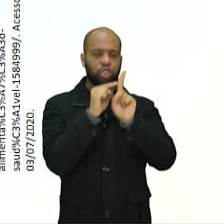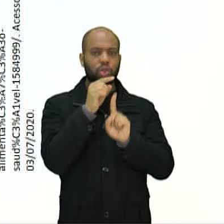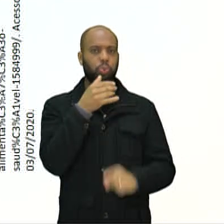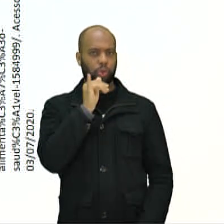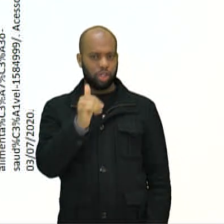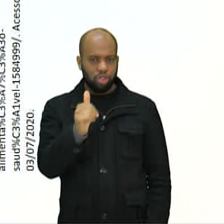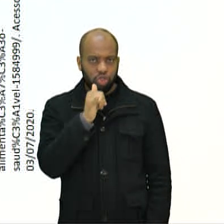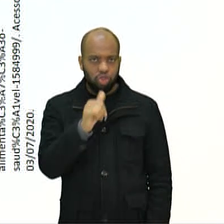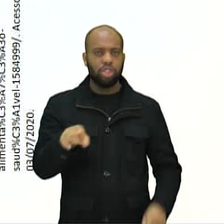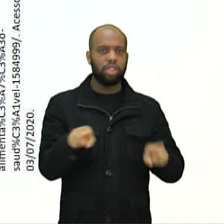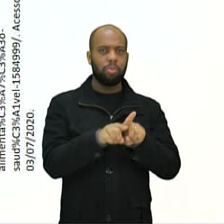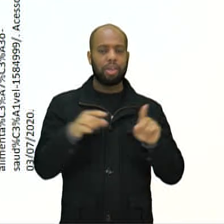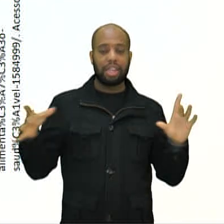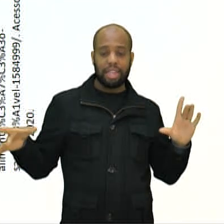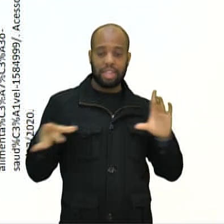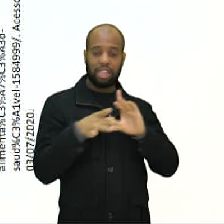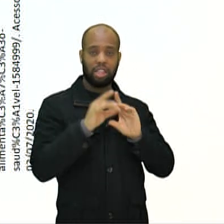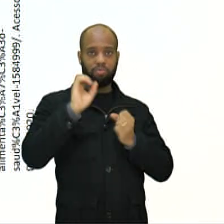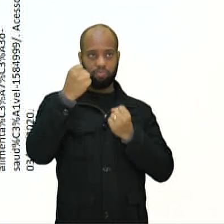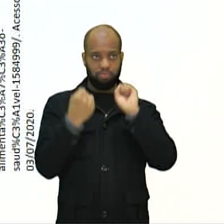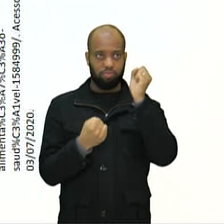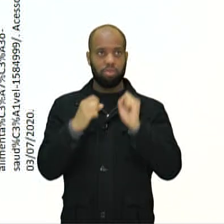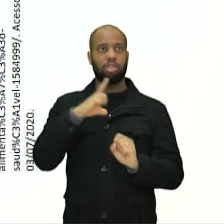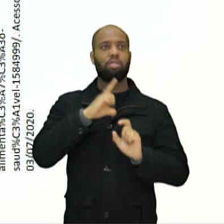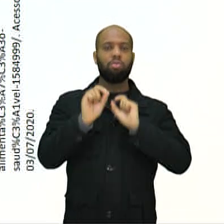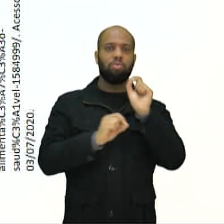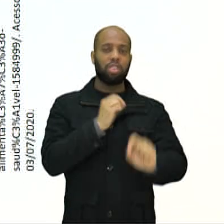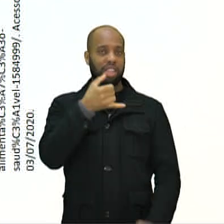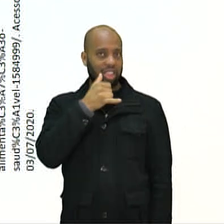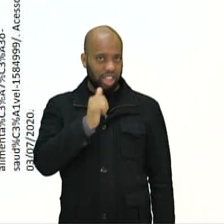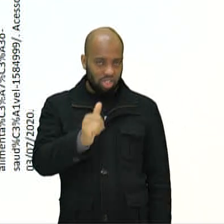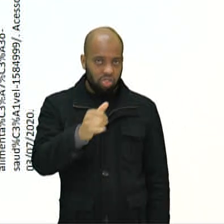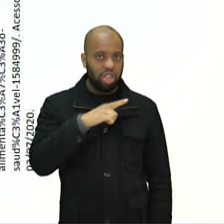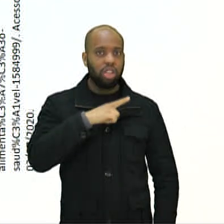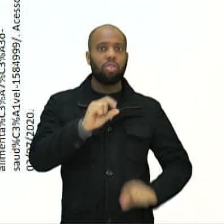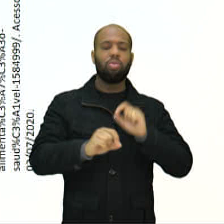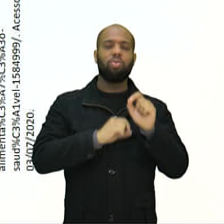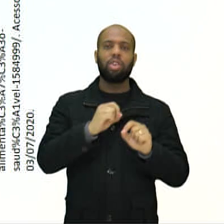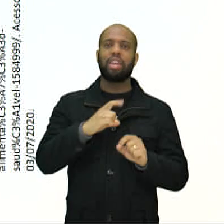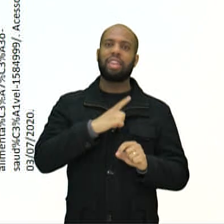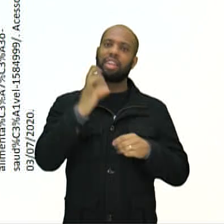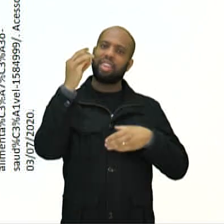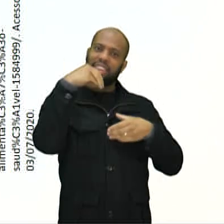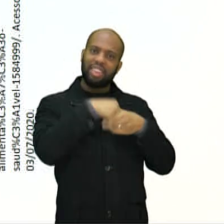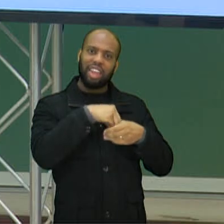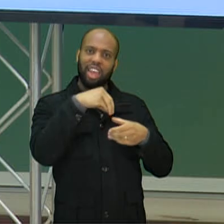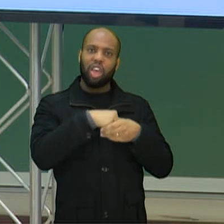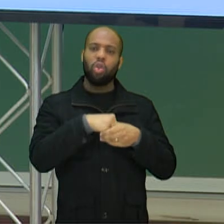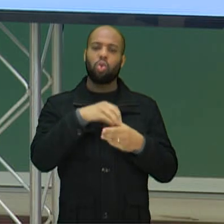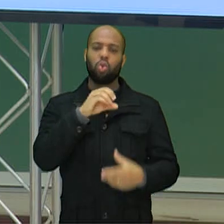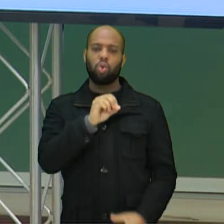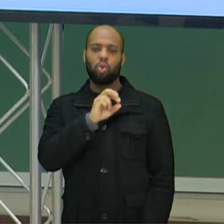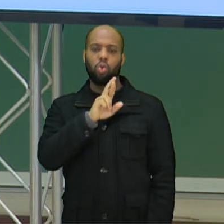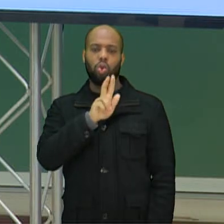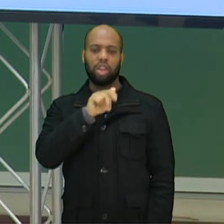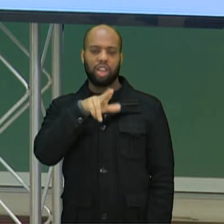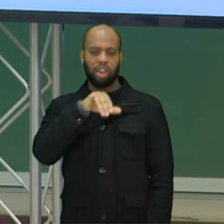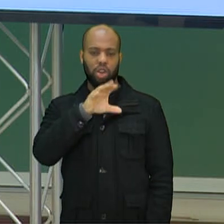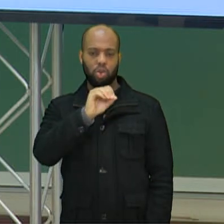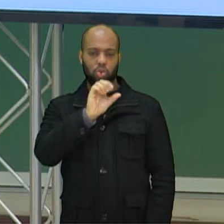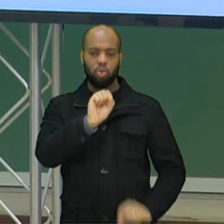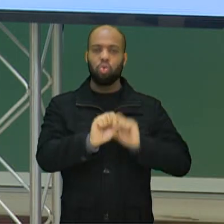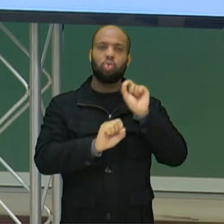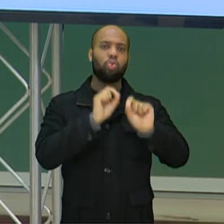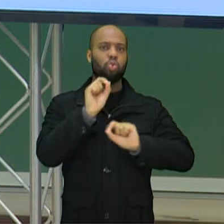energéticas e o exercício físico. Vimos então que as fontes energéticas, elas estão nos compostos orgânicos, carboidratos,